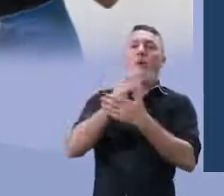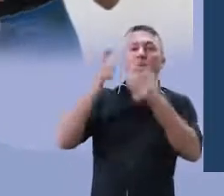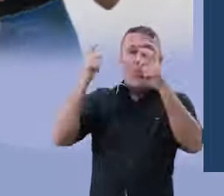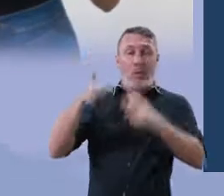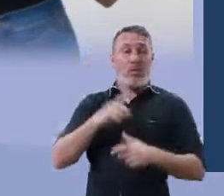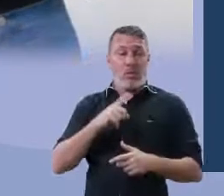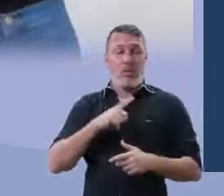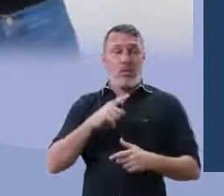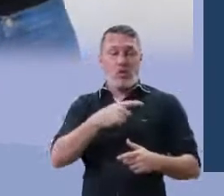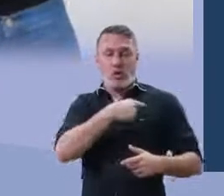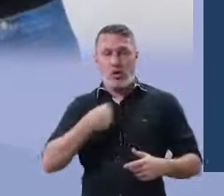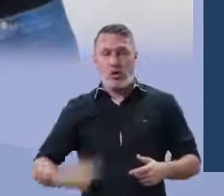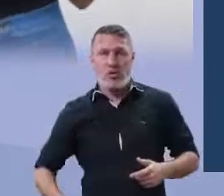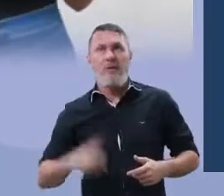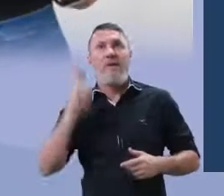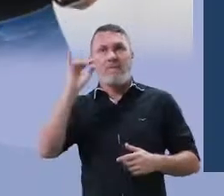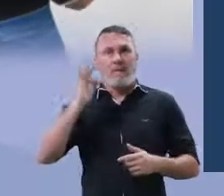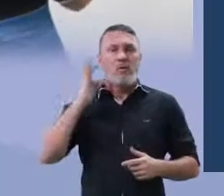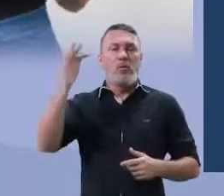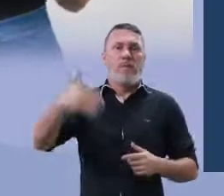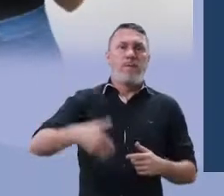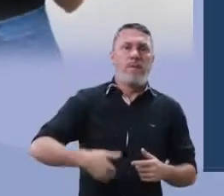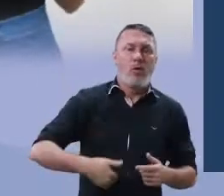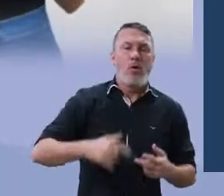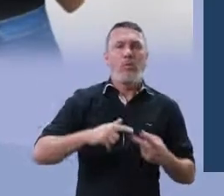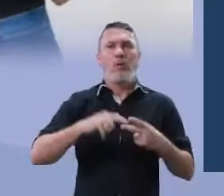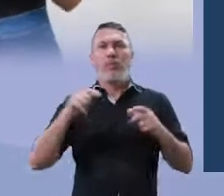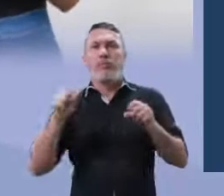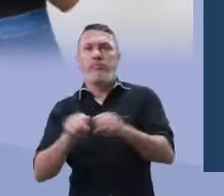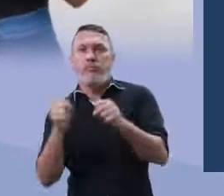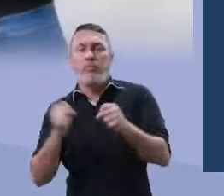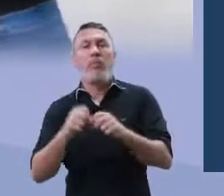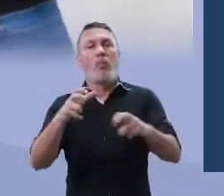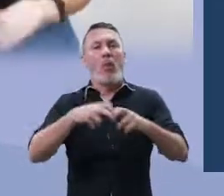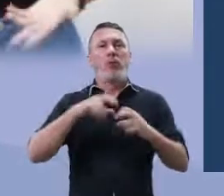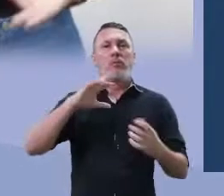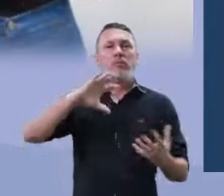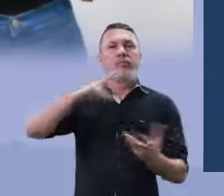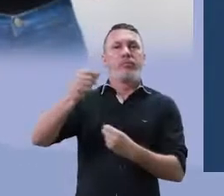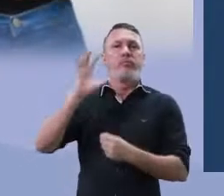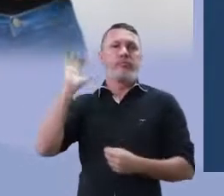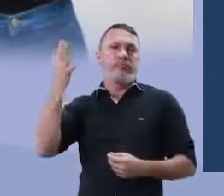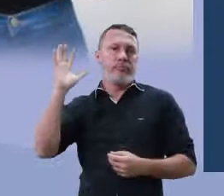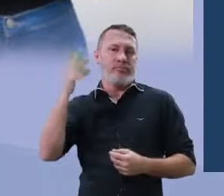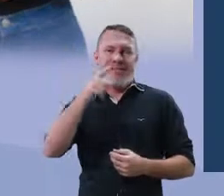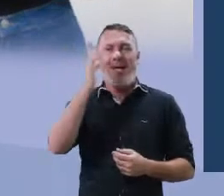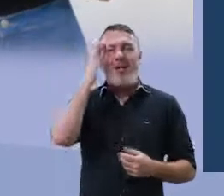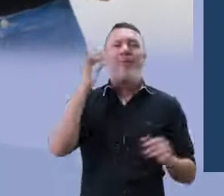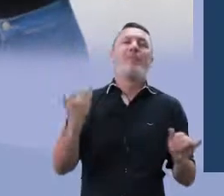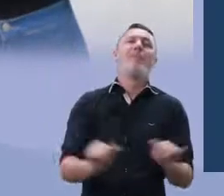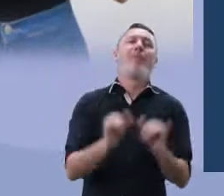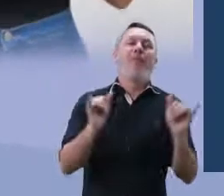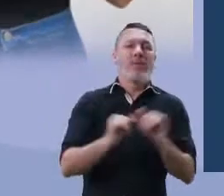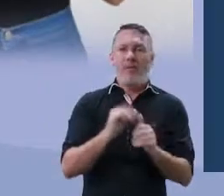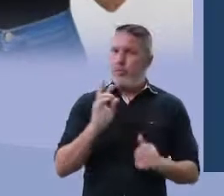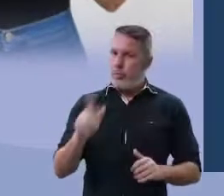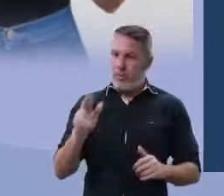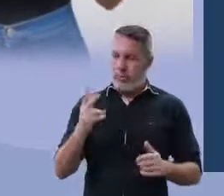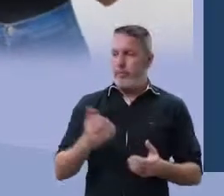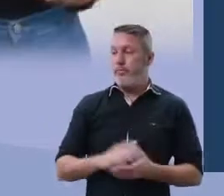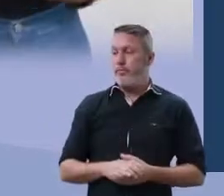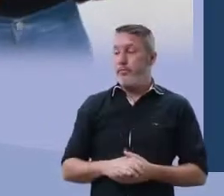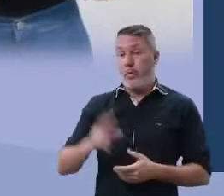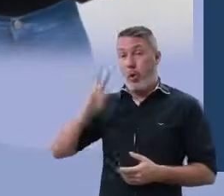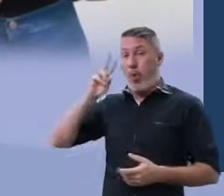e da China podem passar fome por causa do declínio de alimentos devido ao aquecimento global. Então, vai muito além do que a